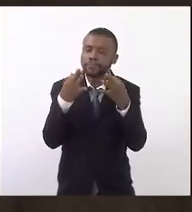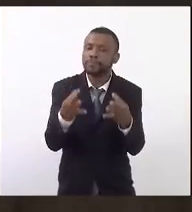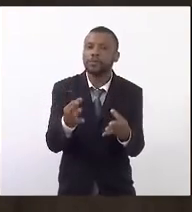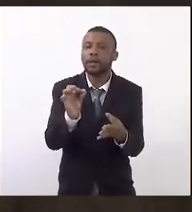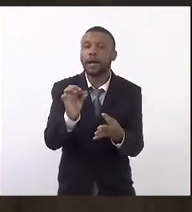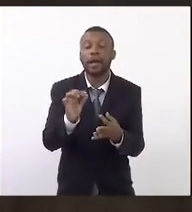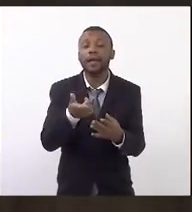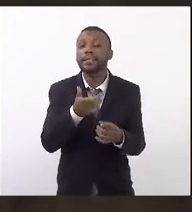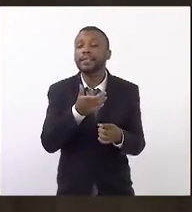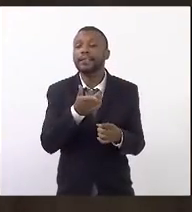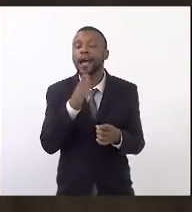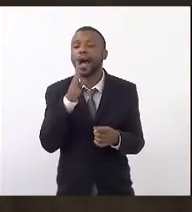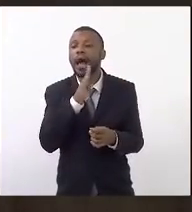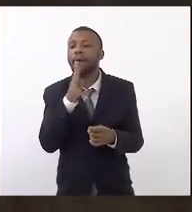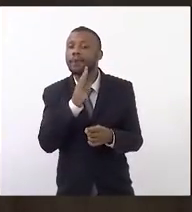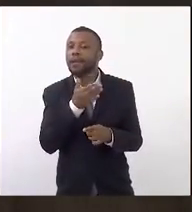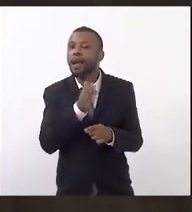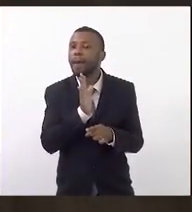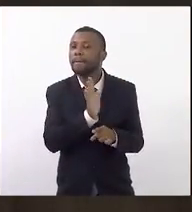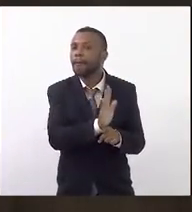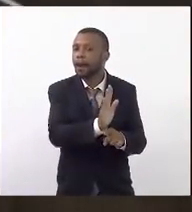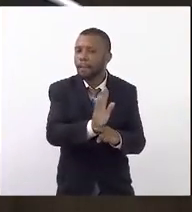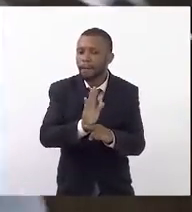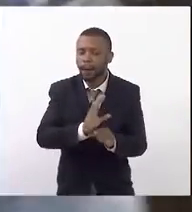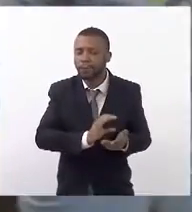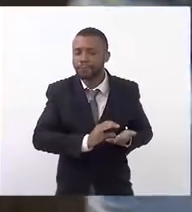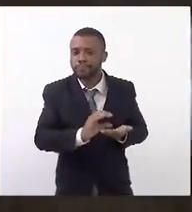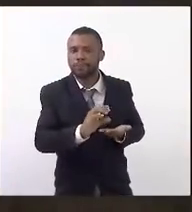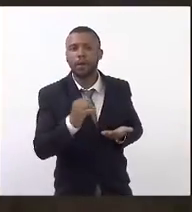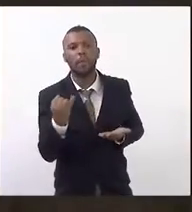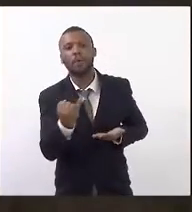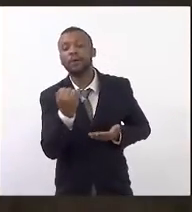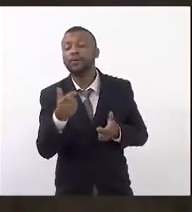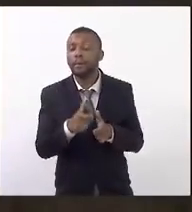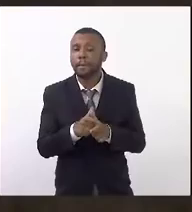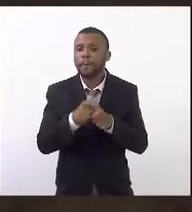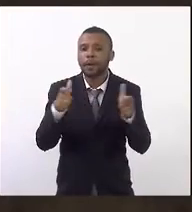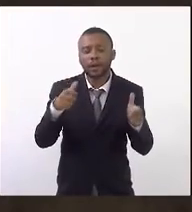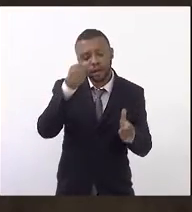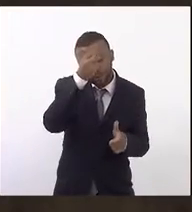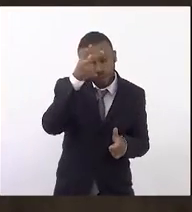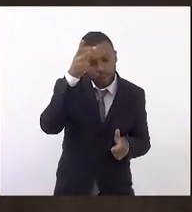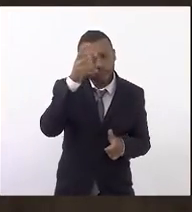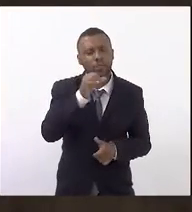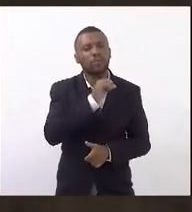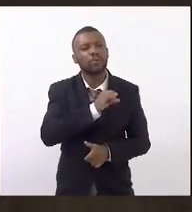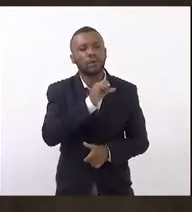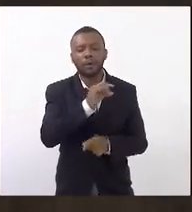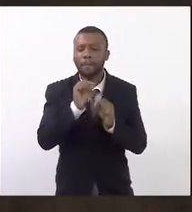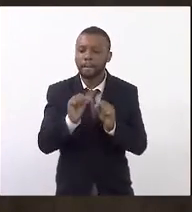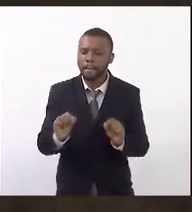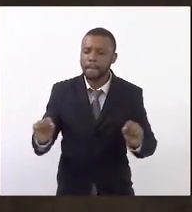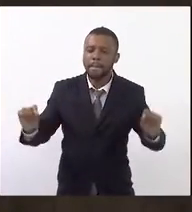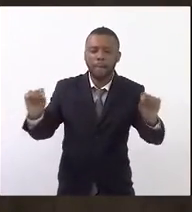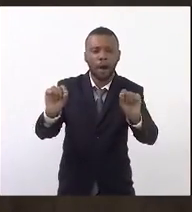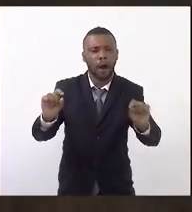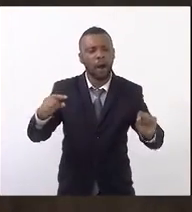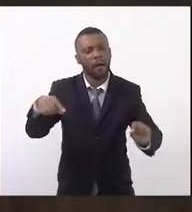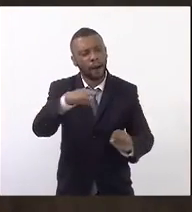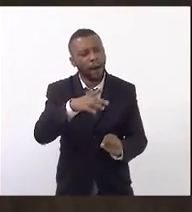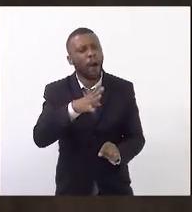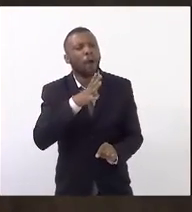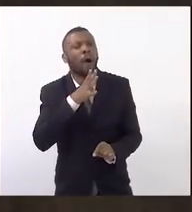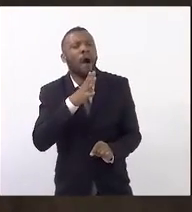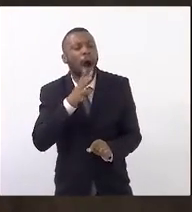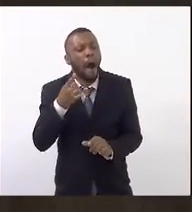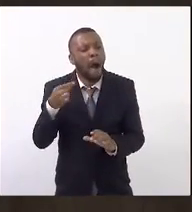auxílios emergenciais são muito importantes para a maioria dos municípios do Rio de Janeiro, Jair. Vossa Excelência conhece bem o Estado. Para